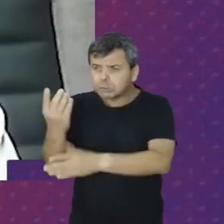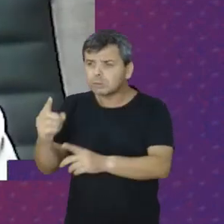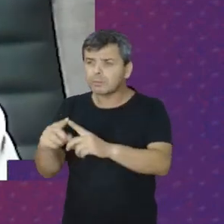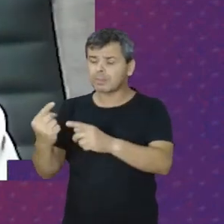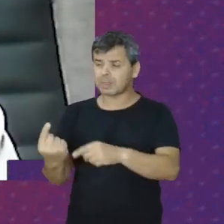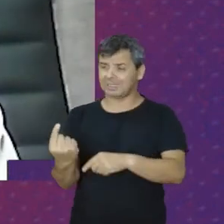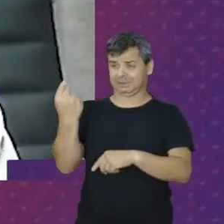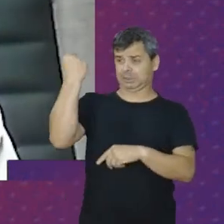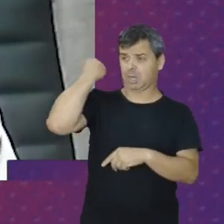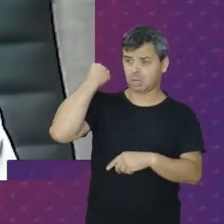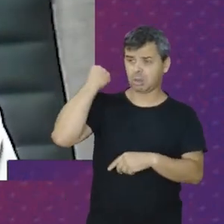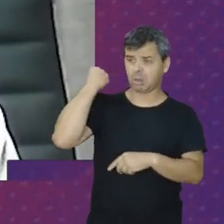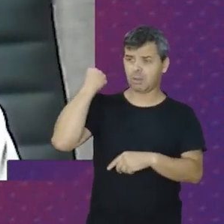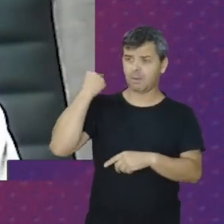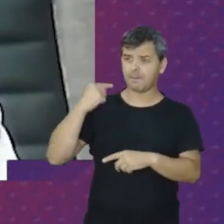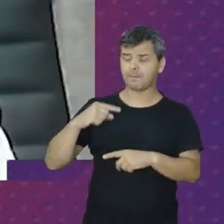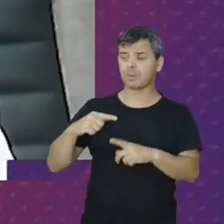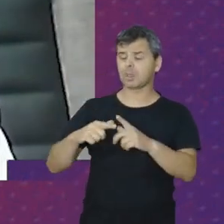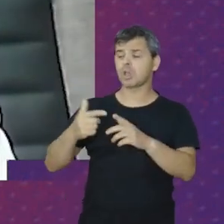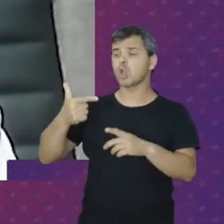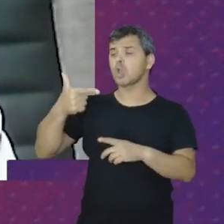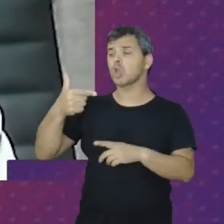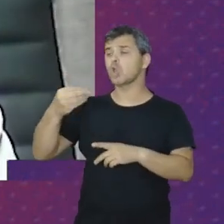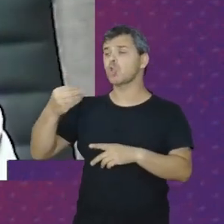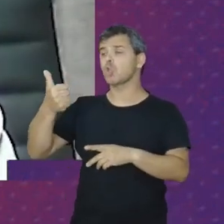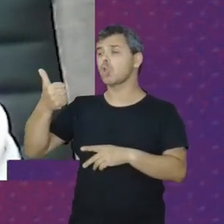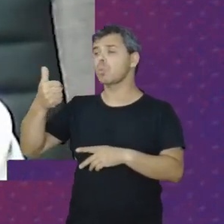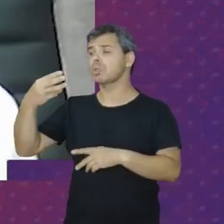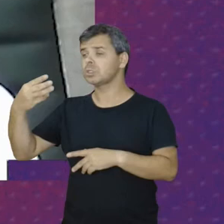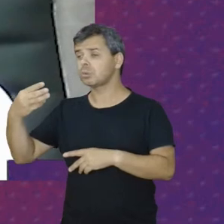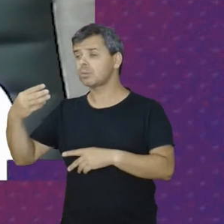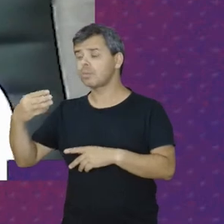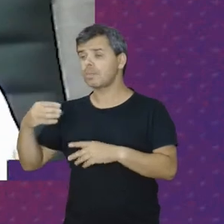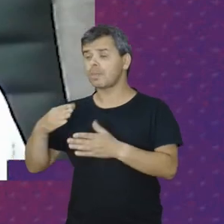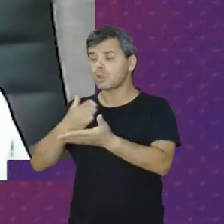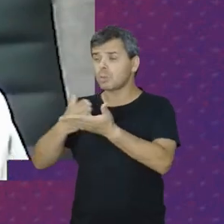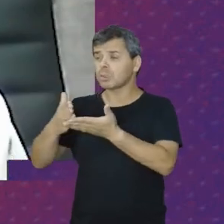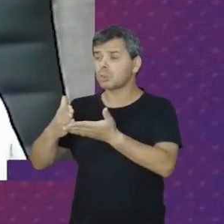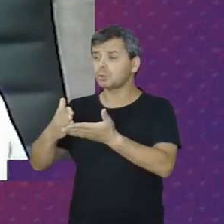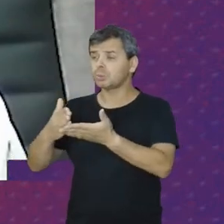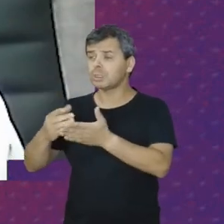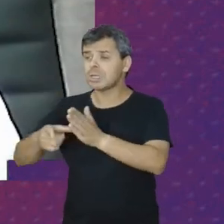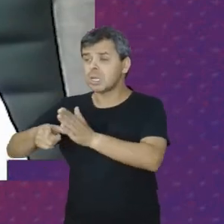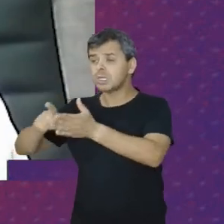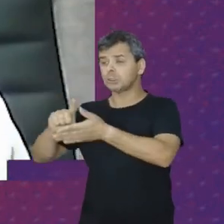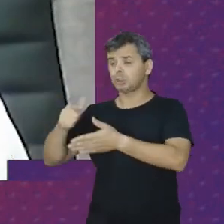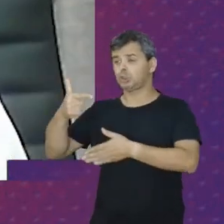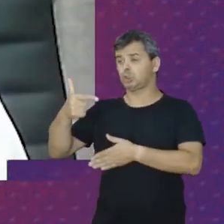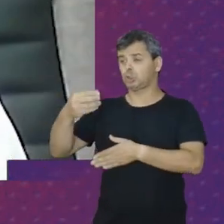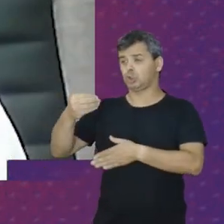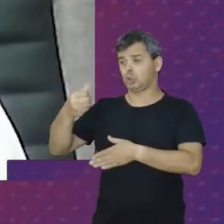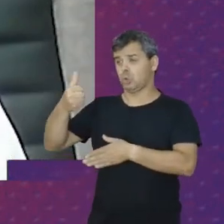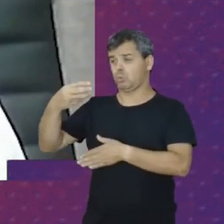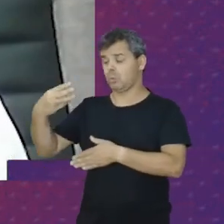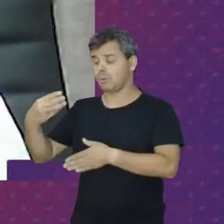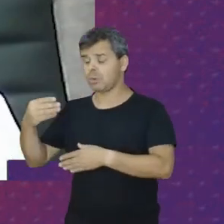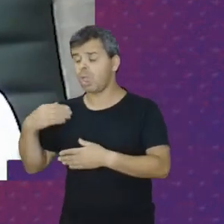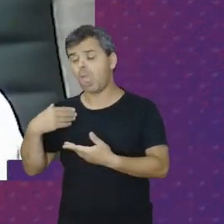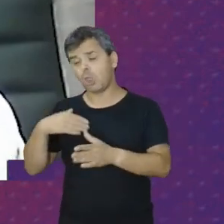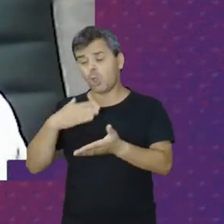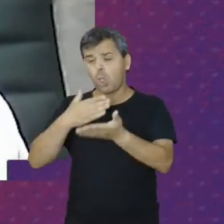lá atrás. Eu posso falar de 2005, mas eles começaram desde 2003, tá? Mas a partir de 2005 que eu posso